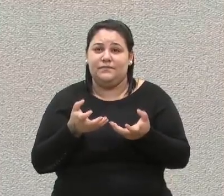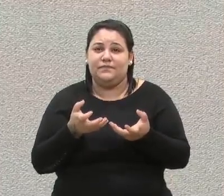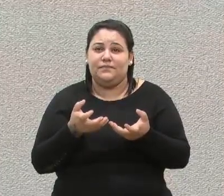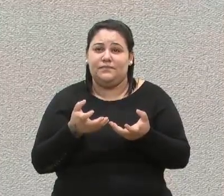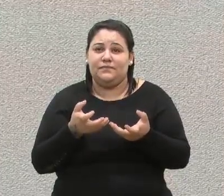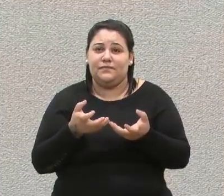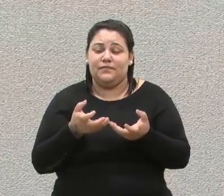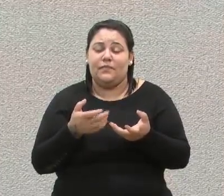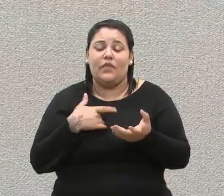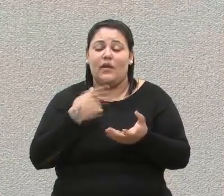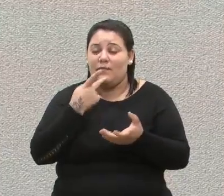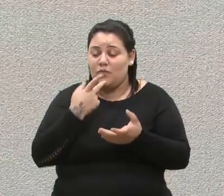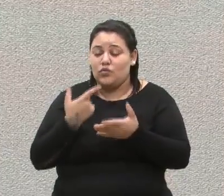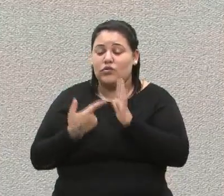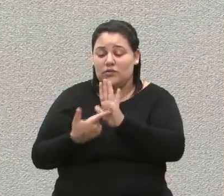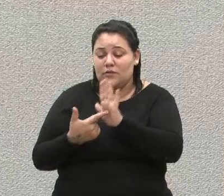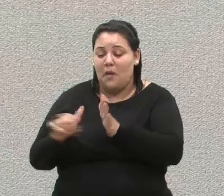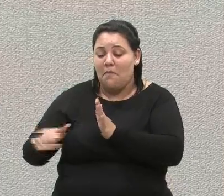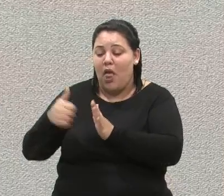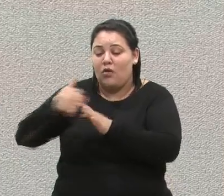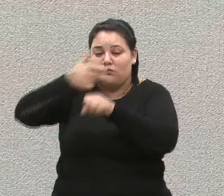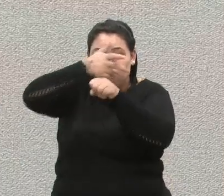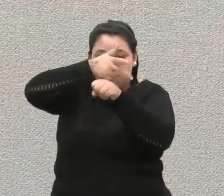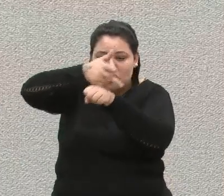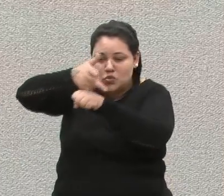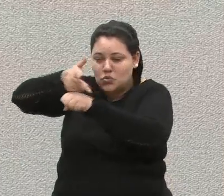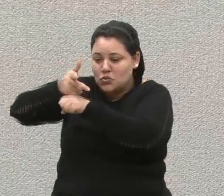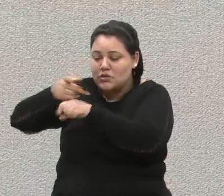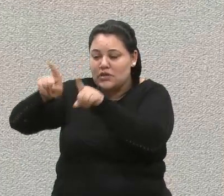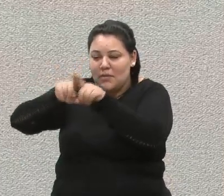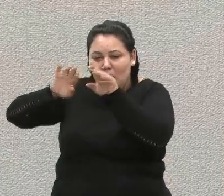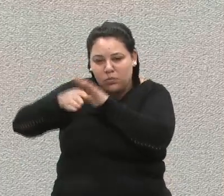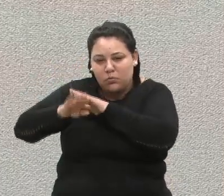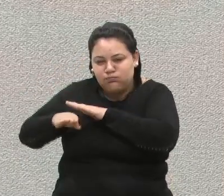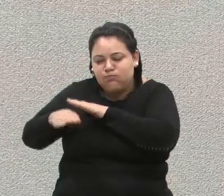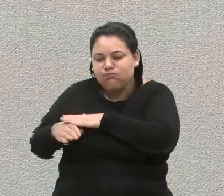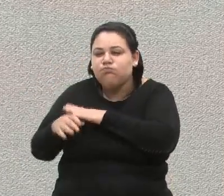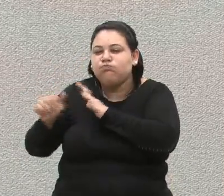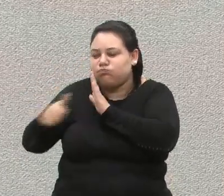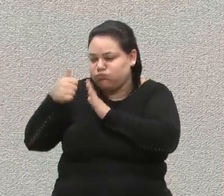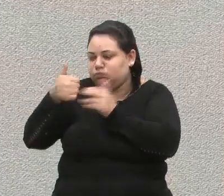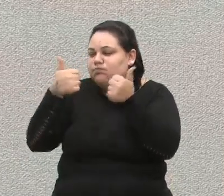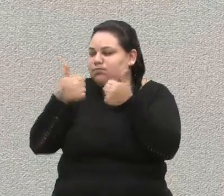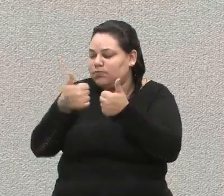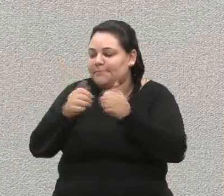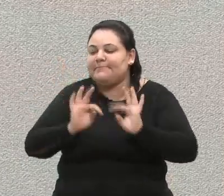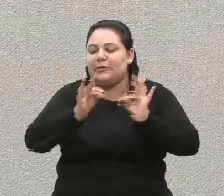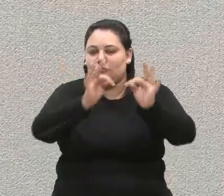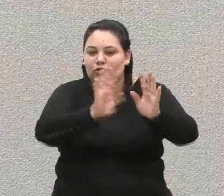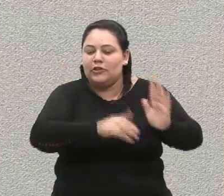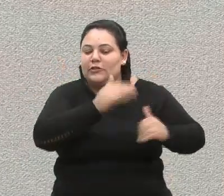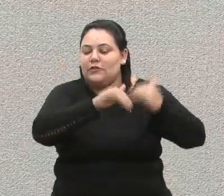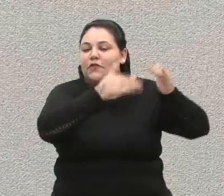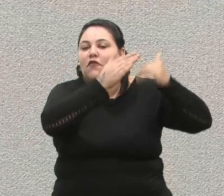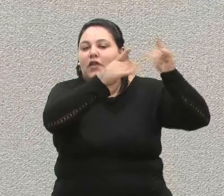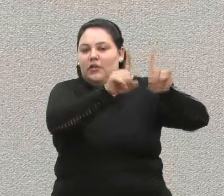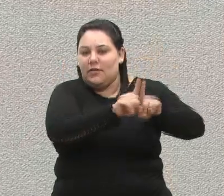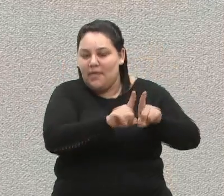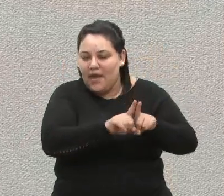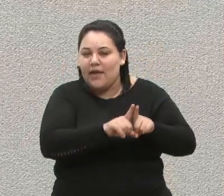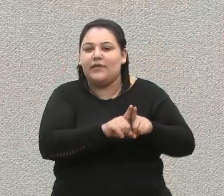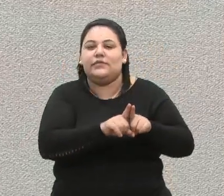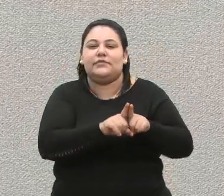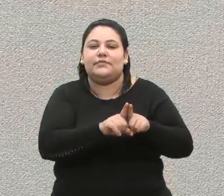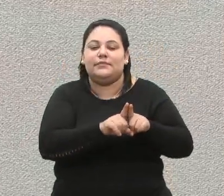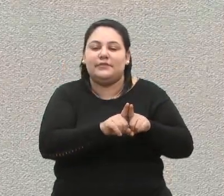com melhorias de câmeras que também vão se adequar, né? Então, a tecnologia ela vai evoluindo, nós